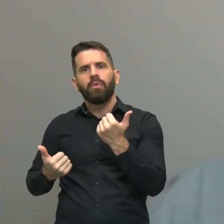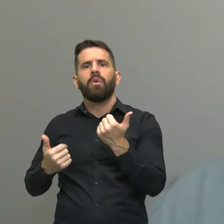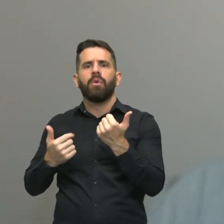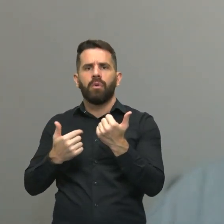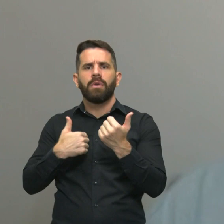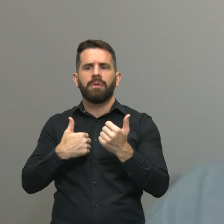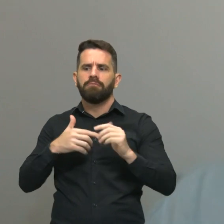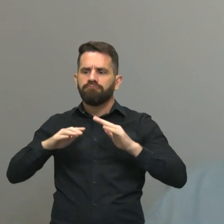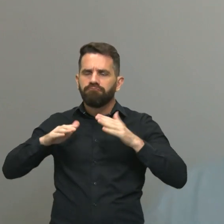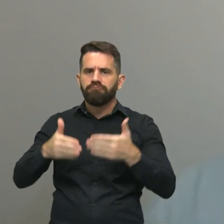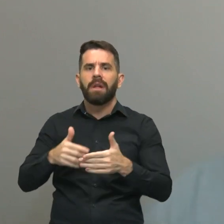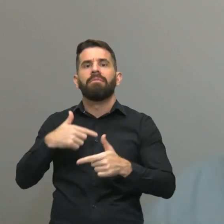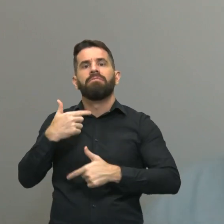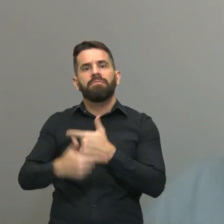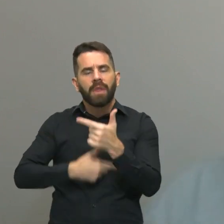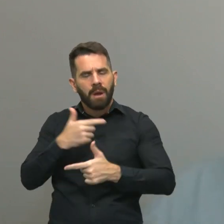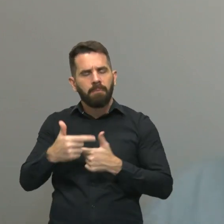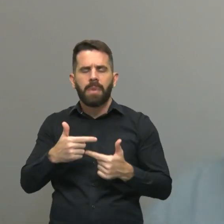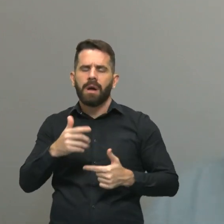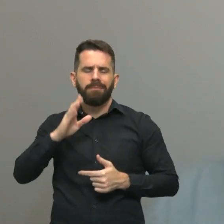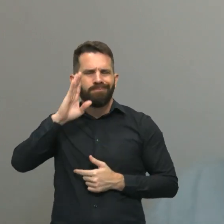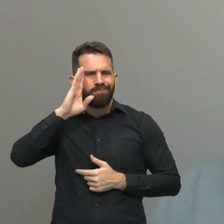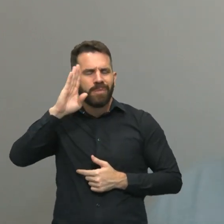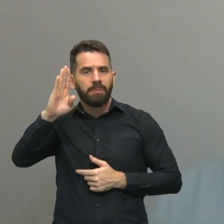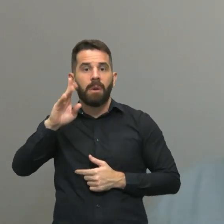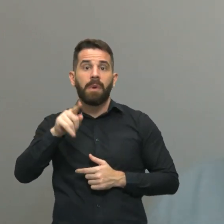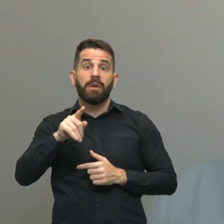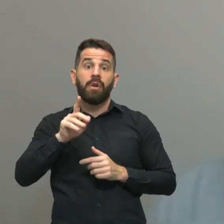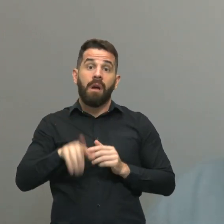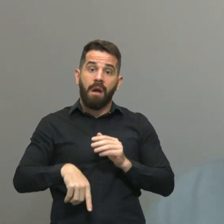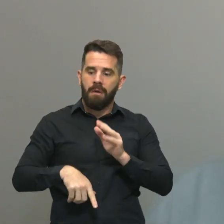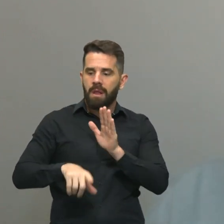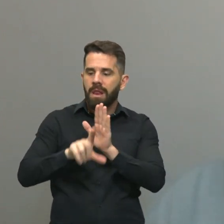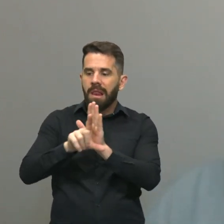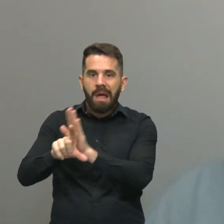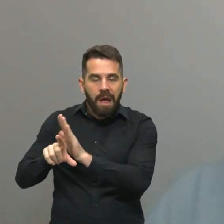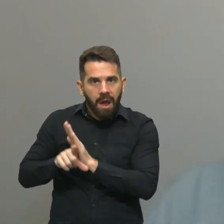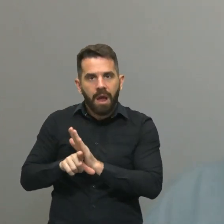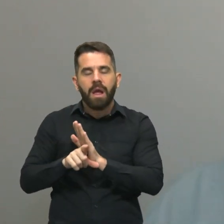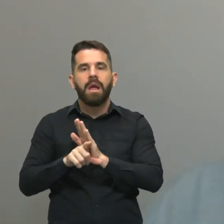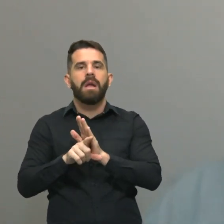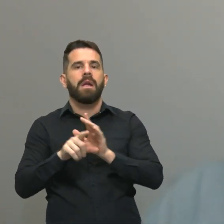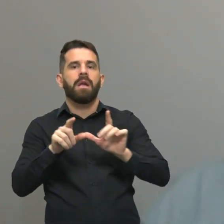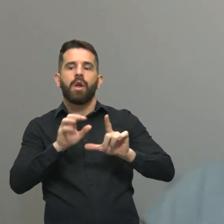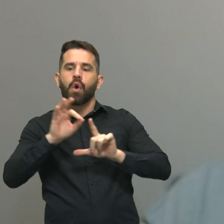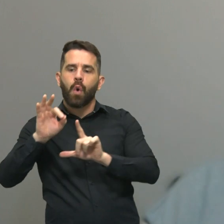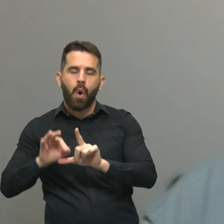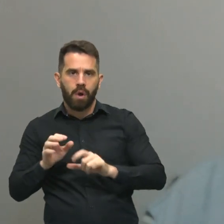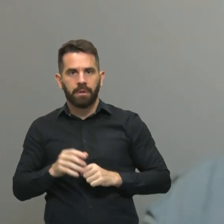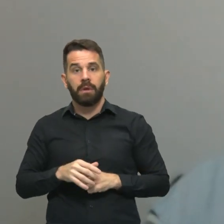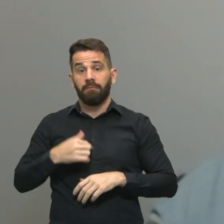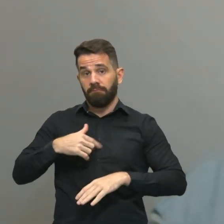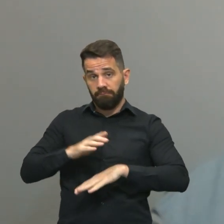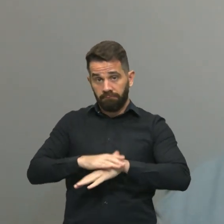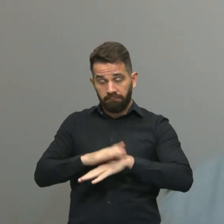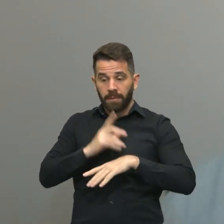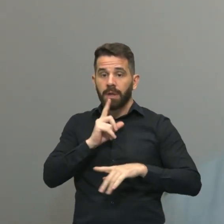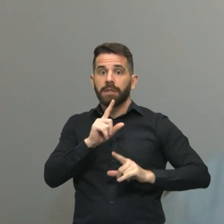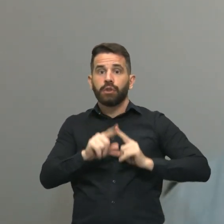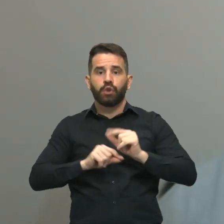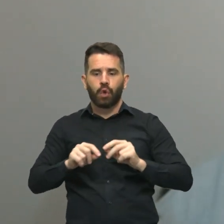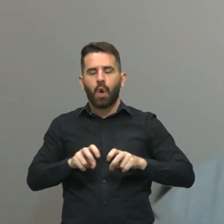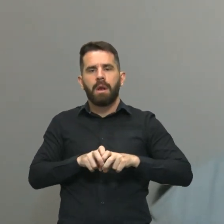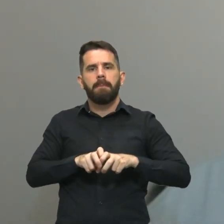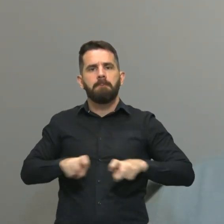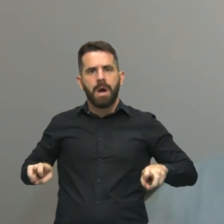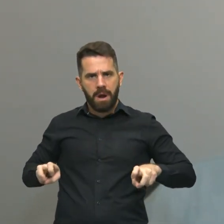com as políticas de cotas, que vai desde a instalação das bancas de heteroidentificação durante o processo